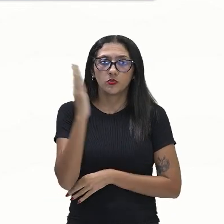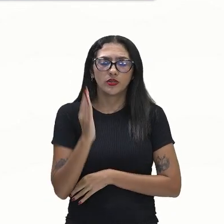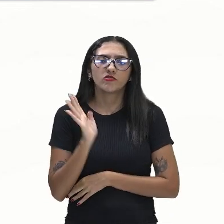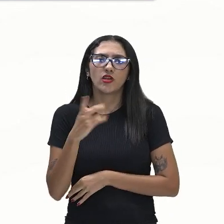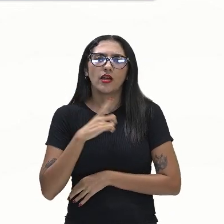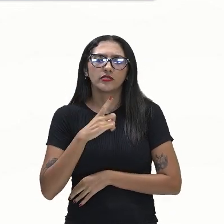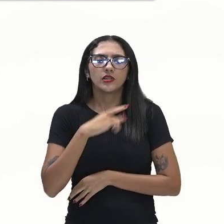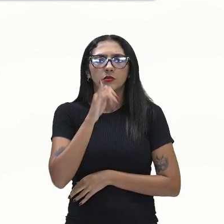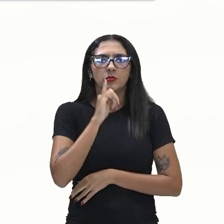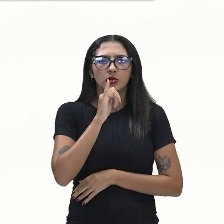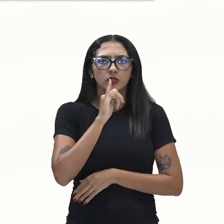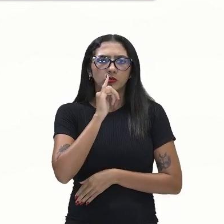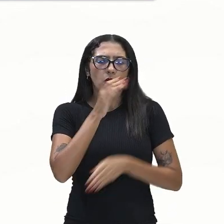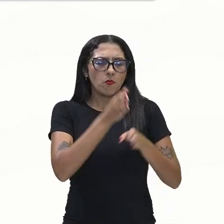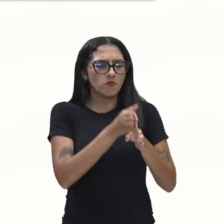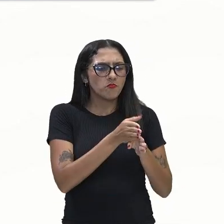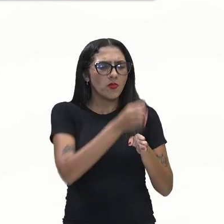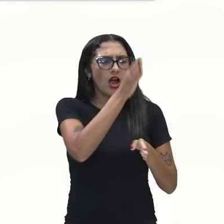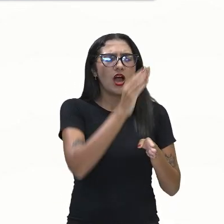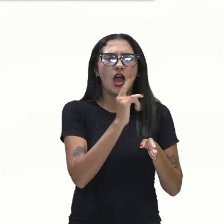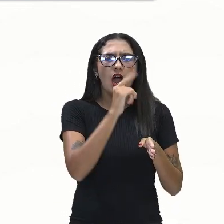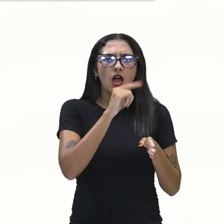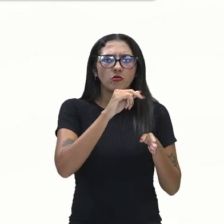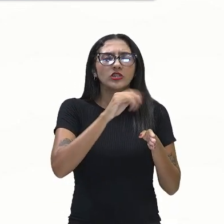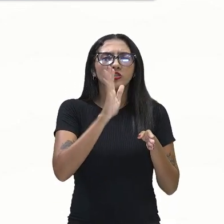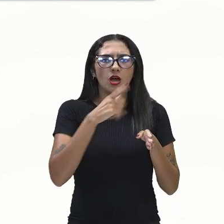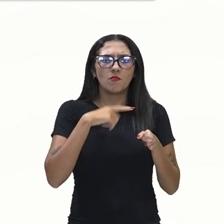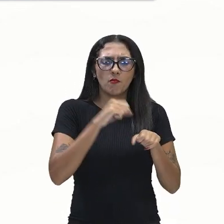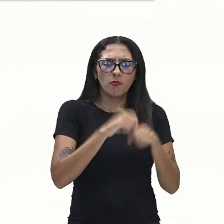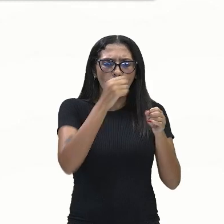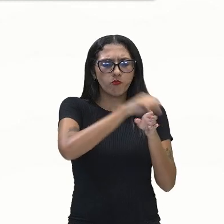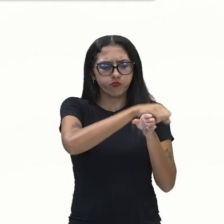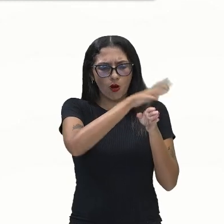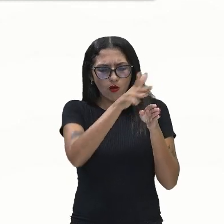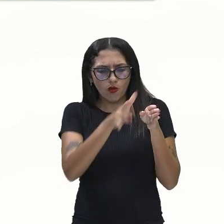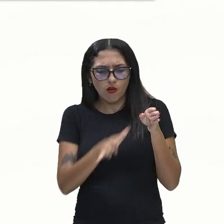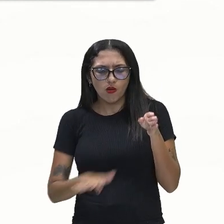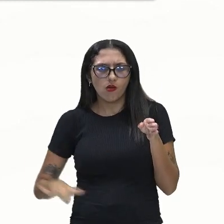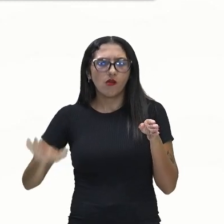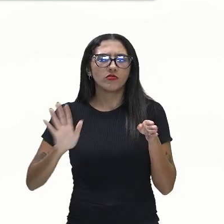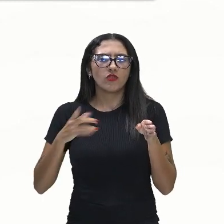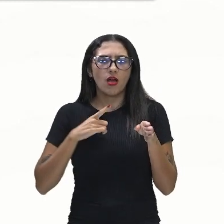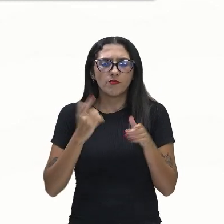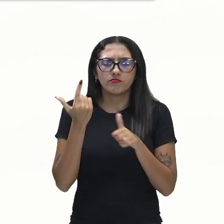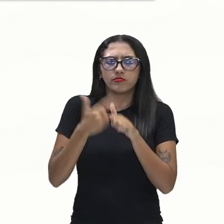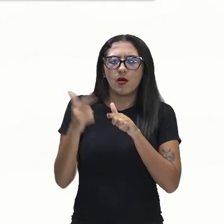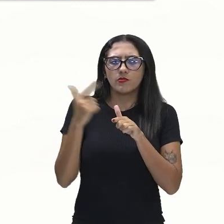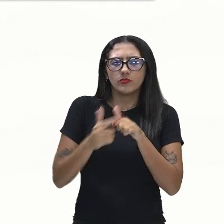de barragens, então essas alterações ambientais podem levar a esses graves